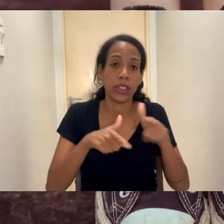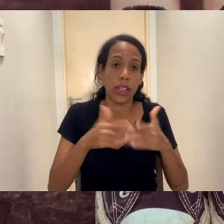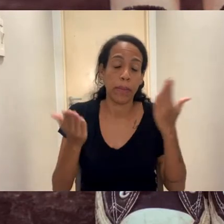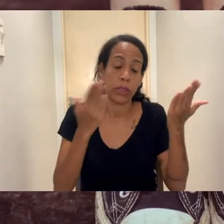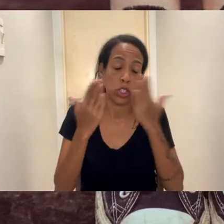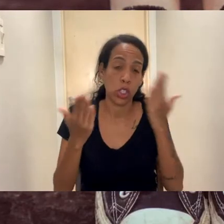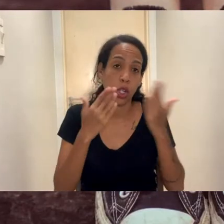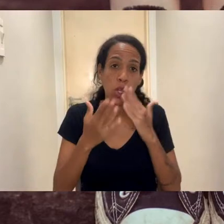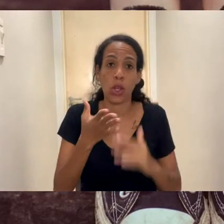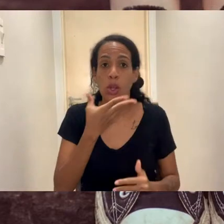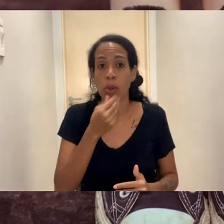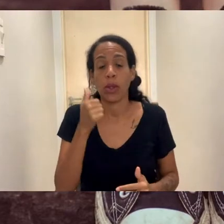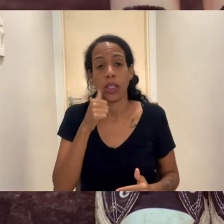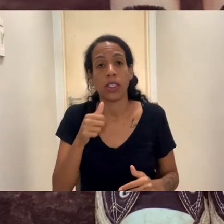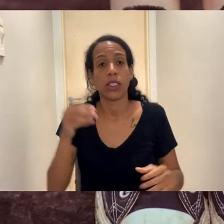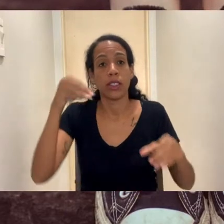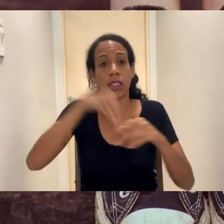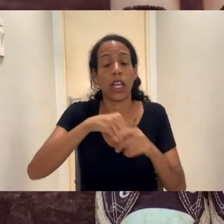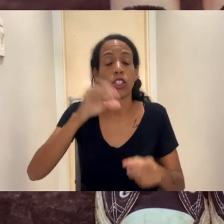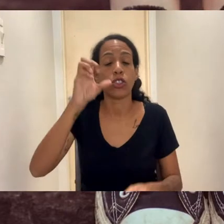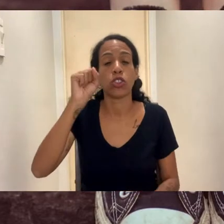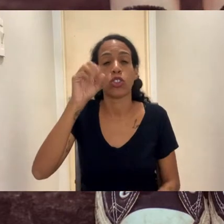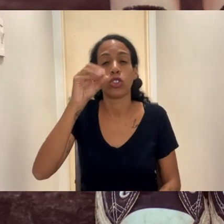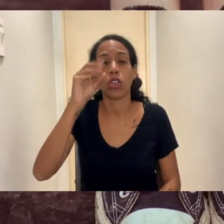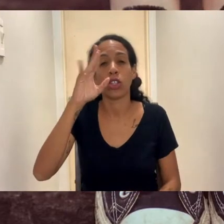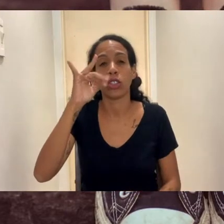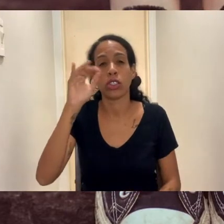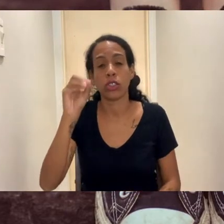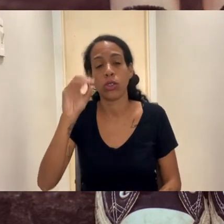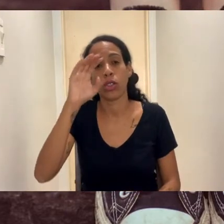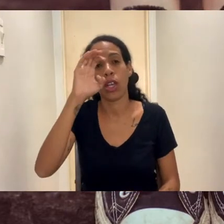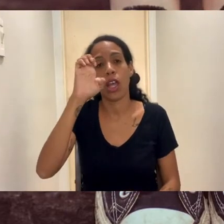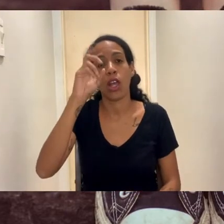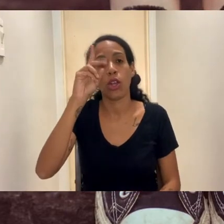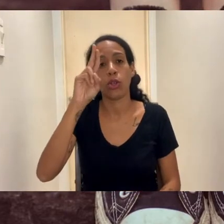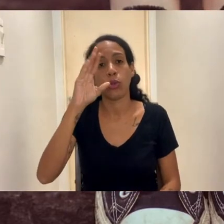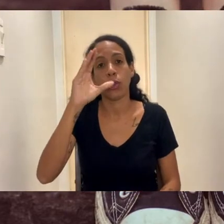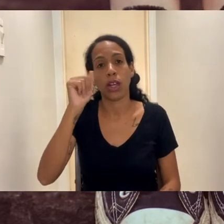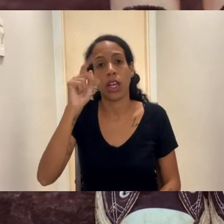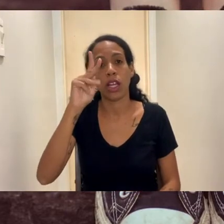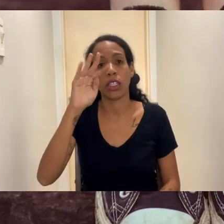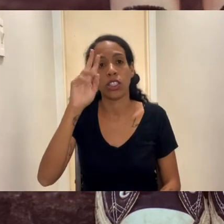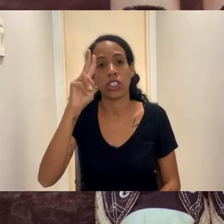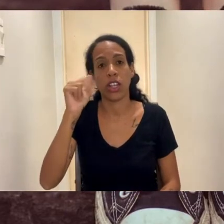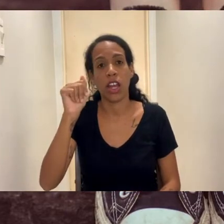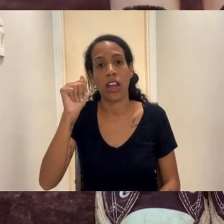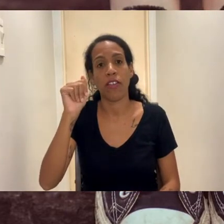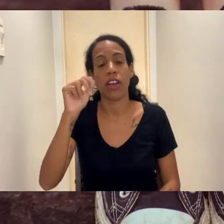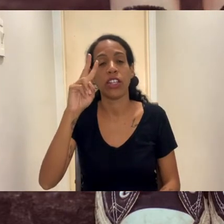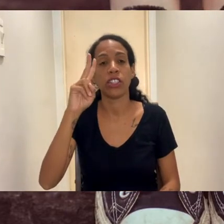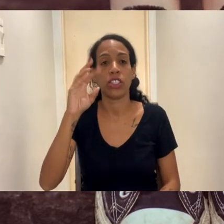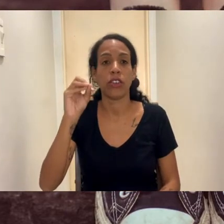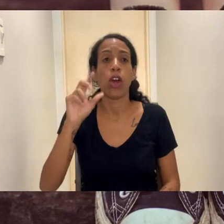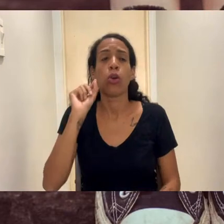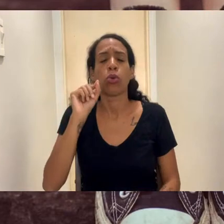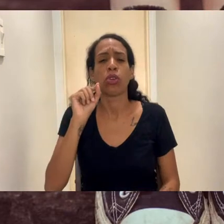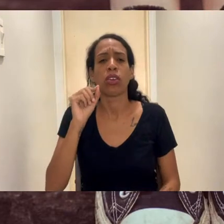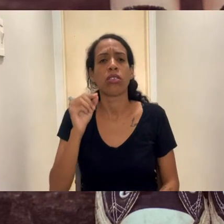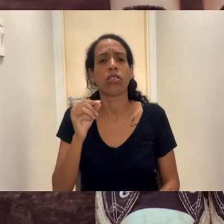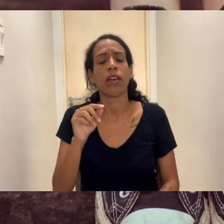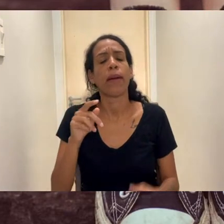e psicólogas no socioeducativo. Essas representações na coalizão, elas têm por objetivo